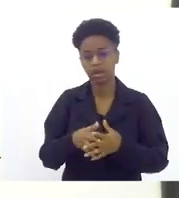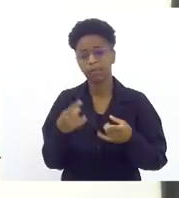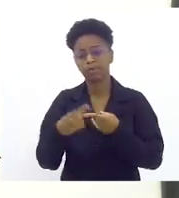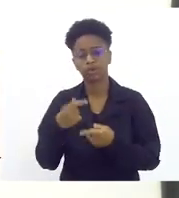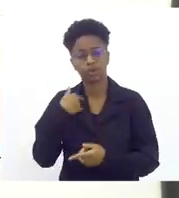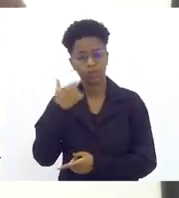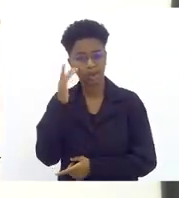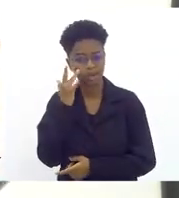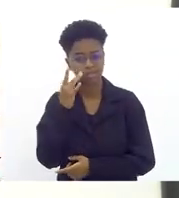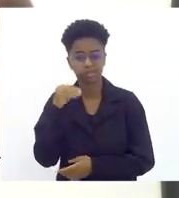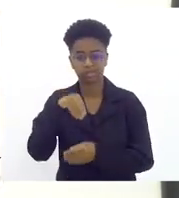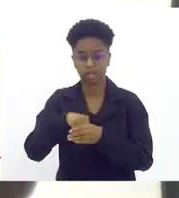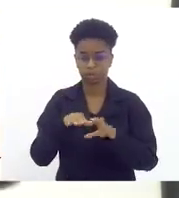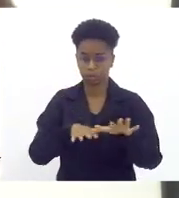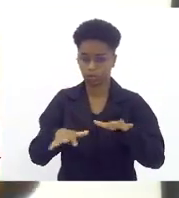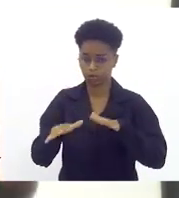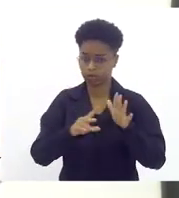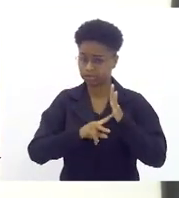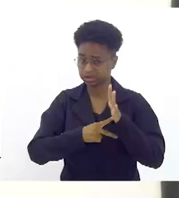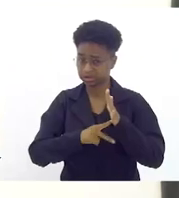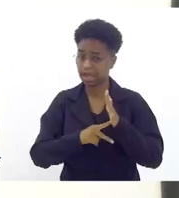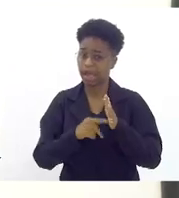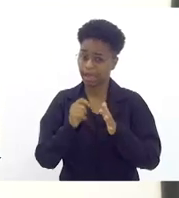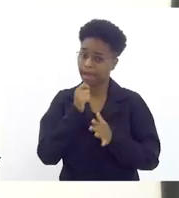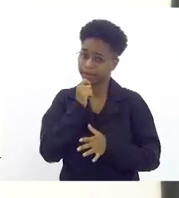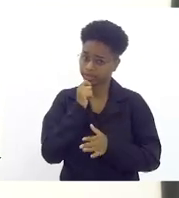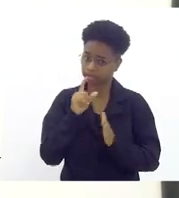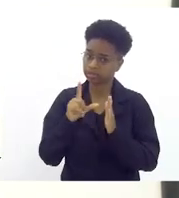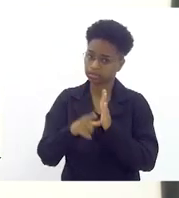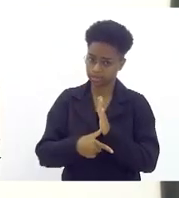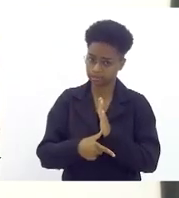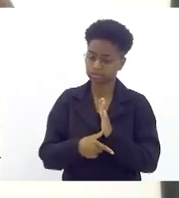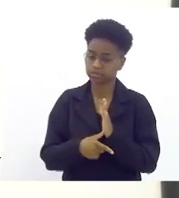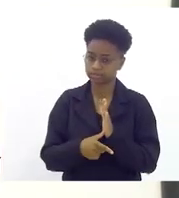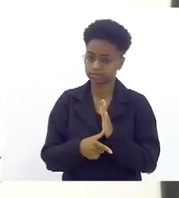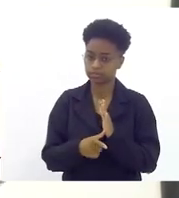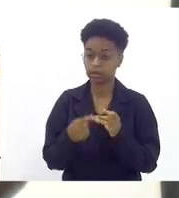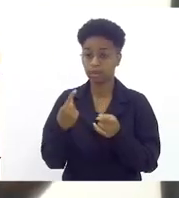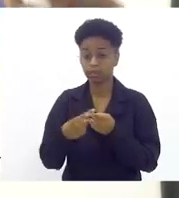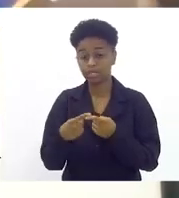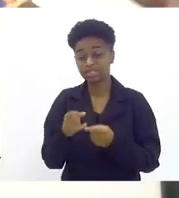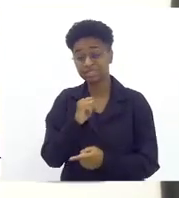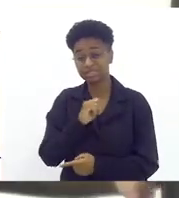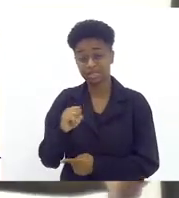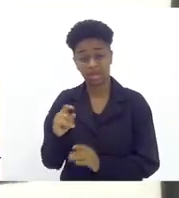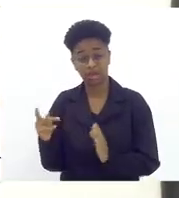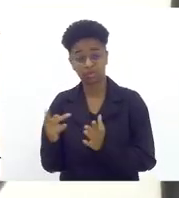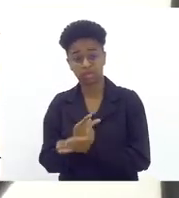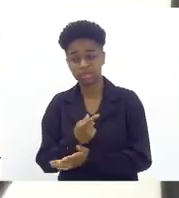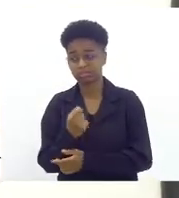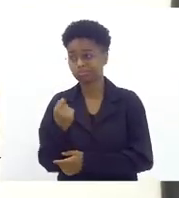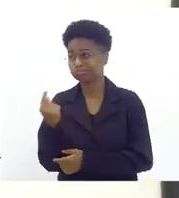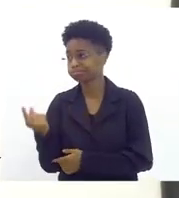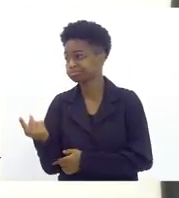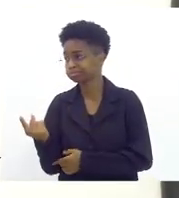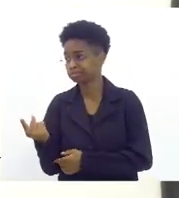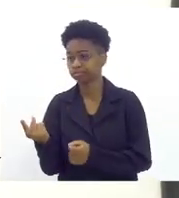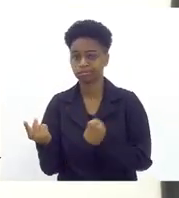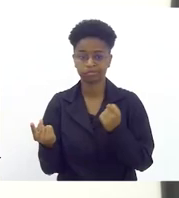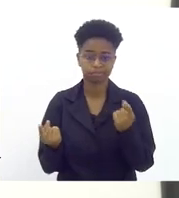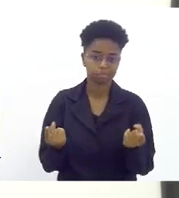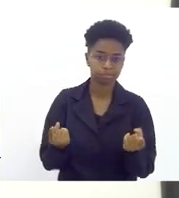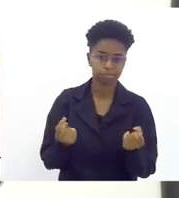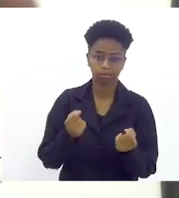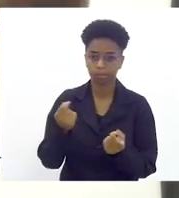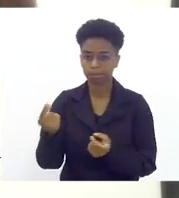movimento sindical, é algo que está muito atrasado. Porque, se acontece, acontece em um sindicato, em outro